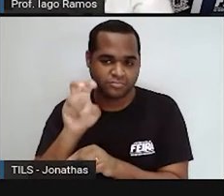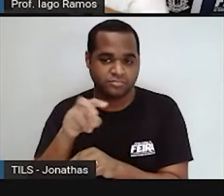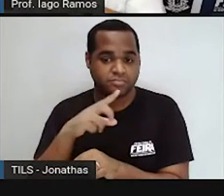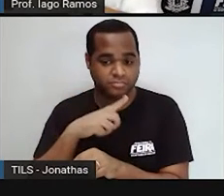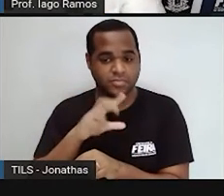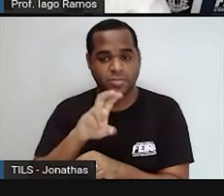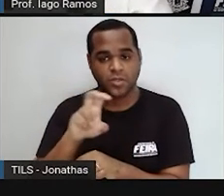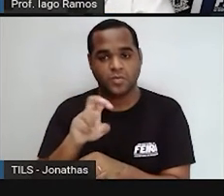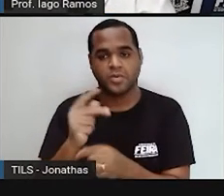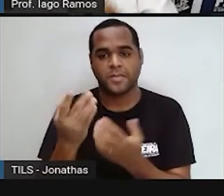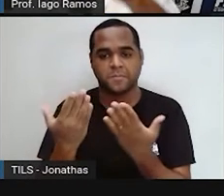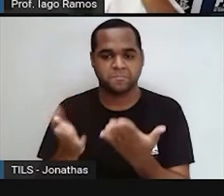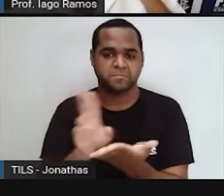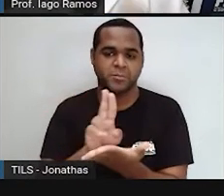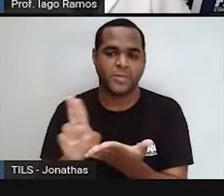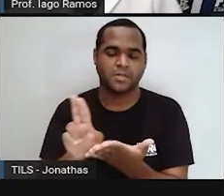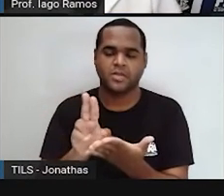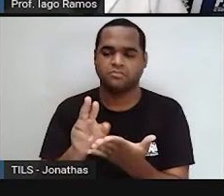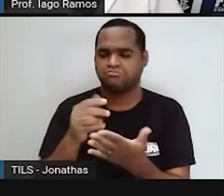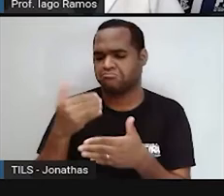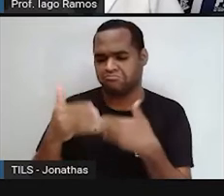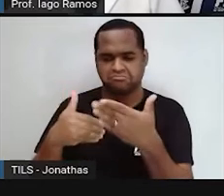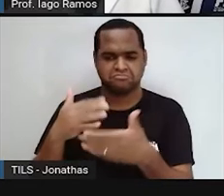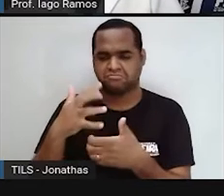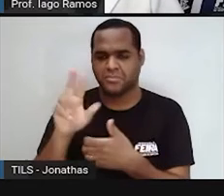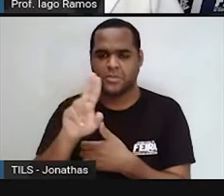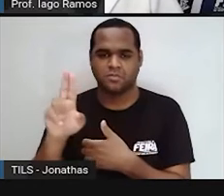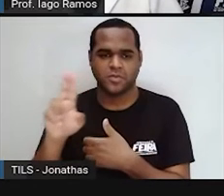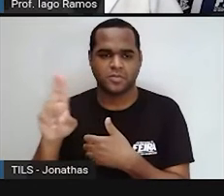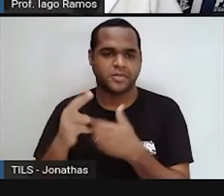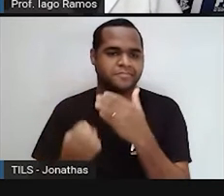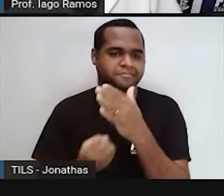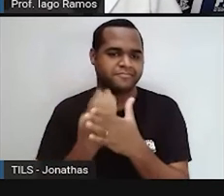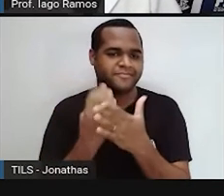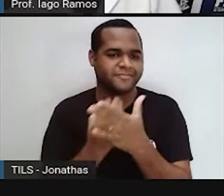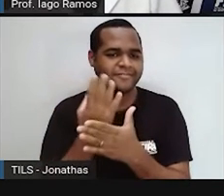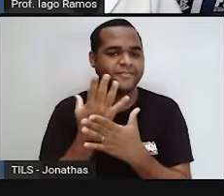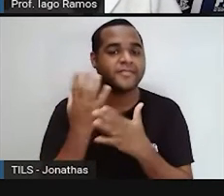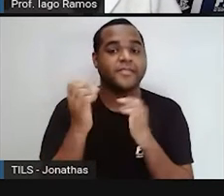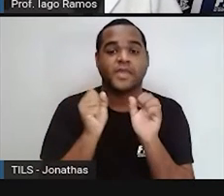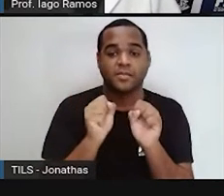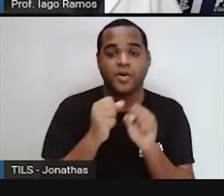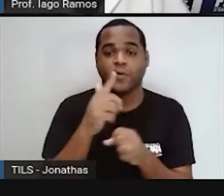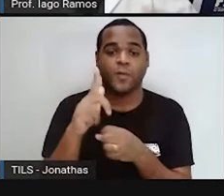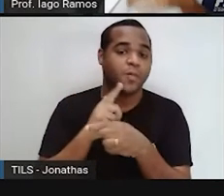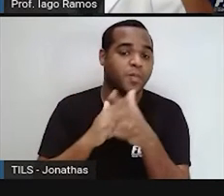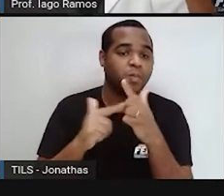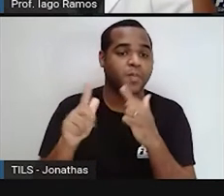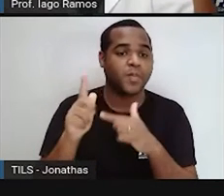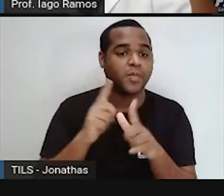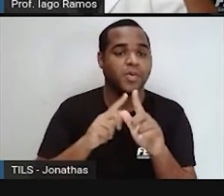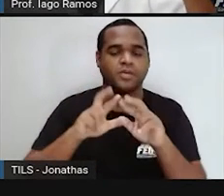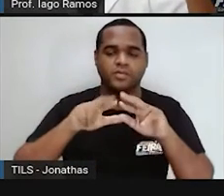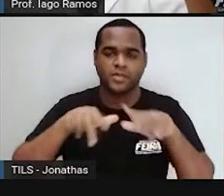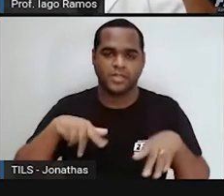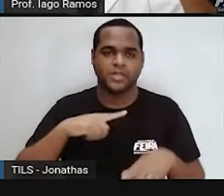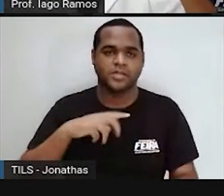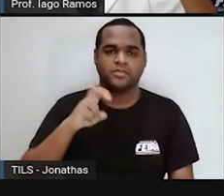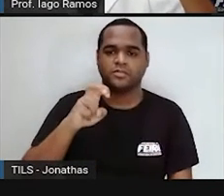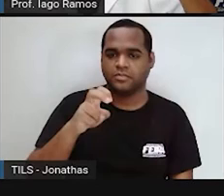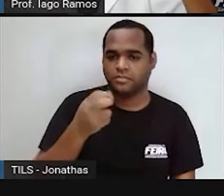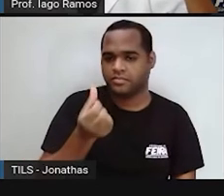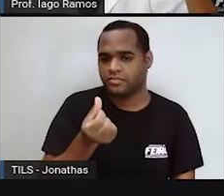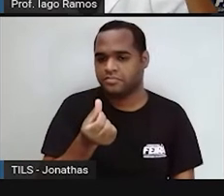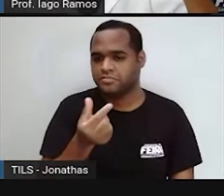de base pentagonal e por aí vai certo dá para se construir aí pirâmides com mais de cinco